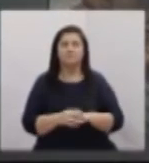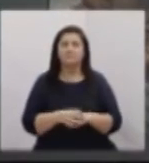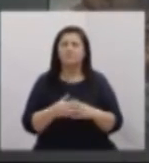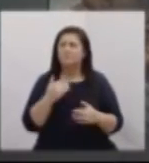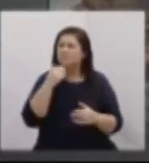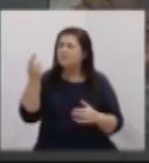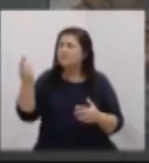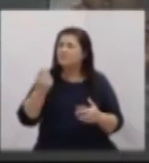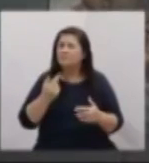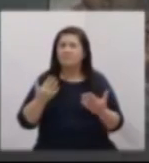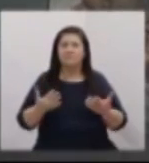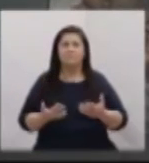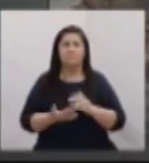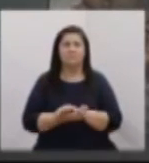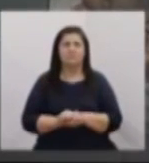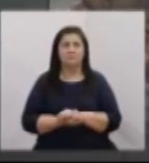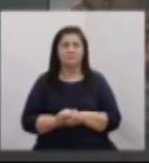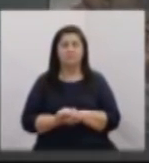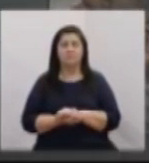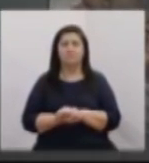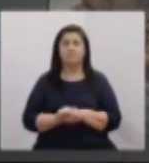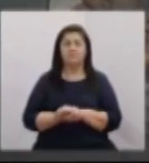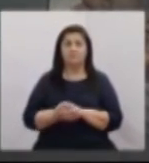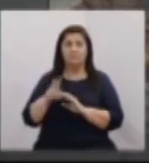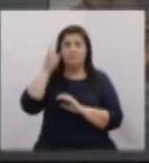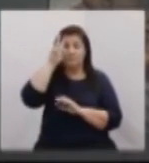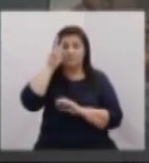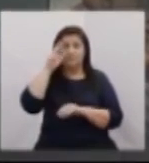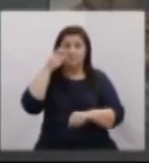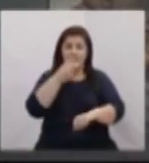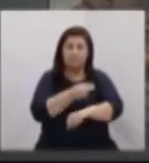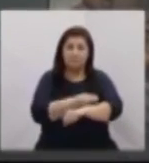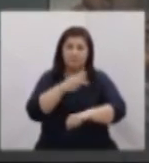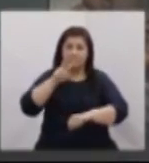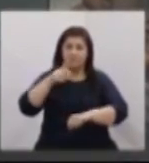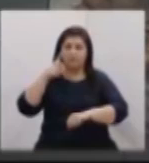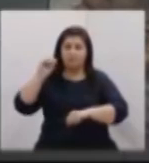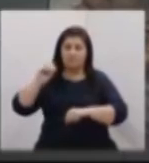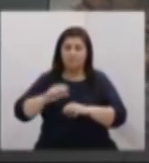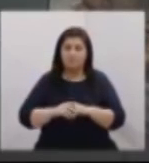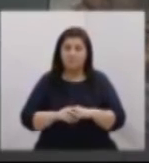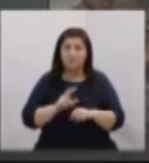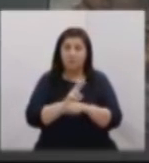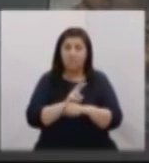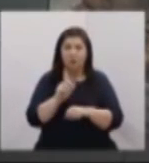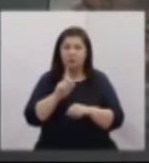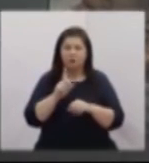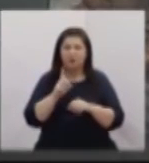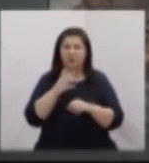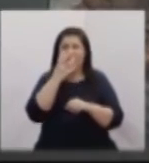resposta objetiva com relação a isso. Lembrando que essa vacina V10, ela protege também contra outras zoonoses, não somente a raiva, que é